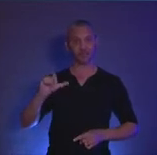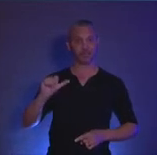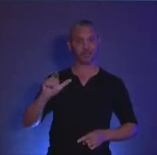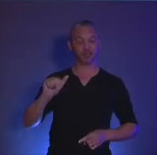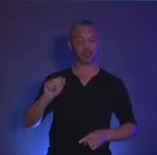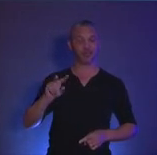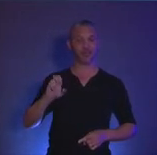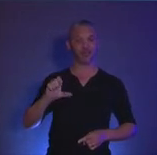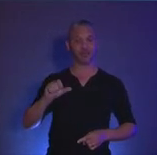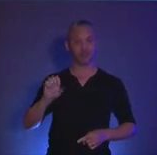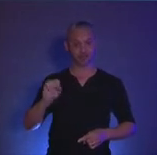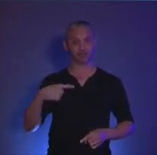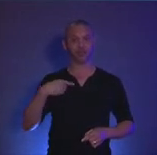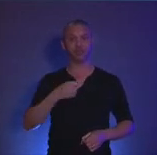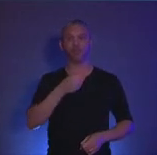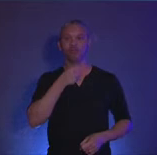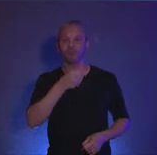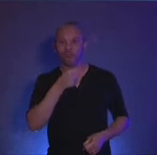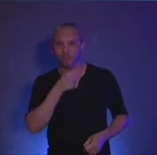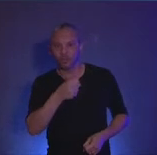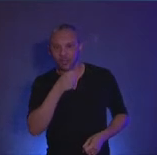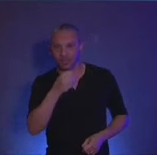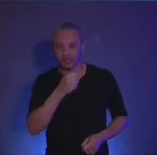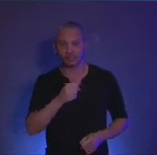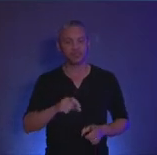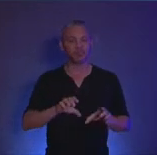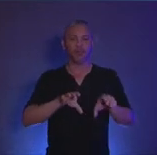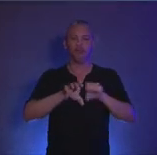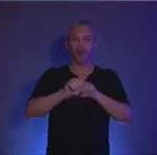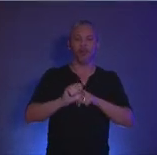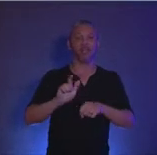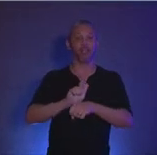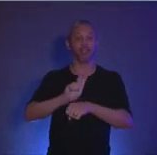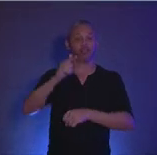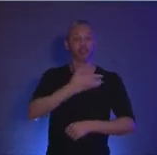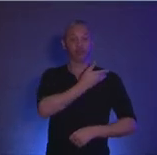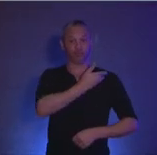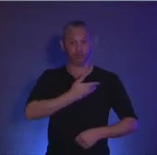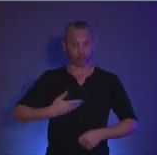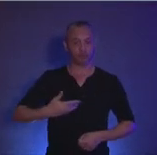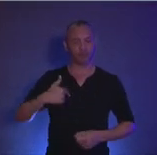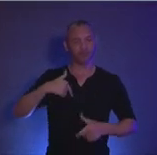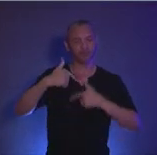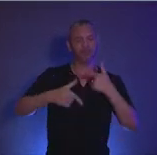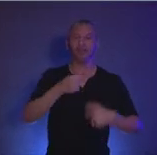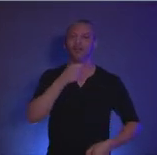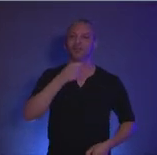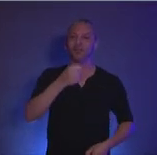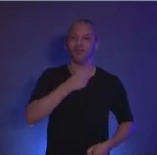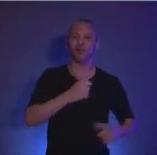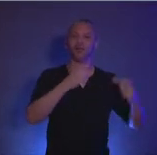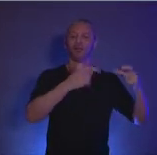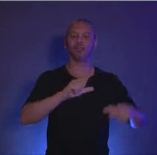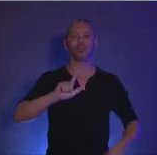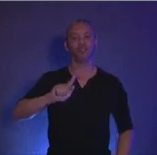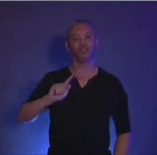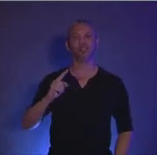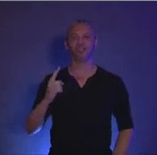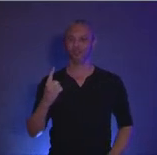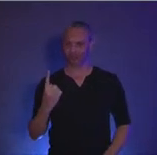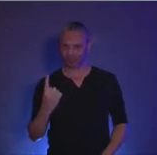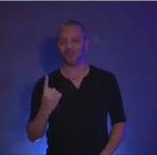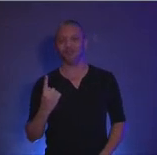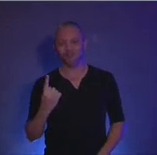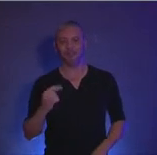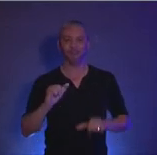sou jornalista de formação, sou especialista em gestão pública pelo INSPER e eu trabalho como repórter no G1, repórter de dados, checagem